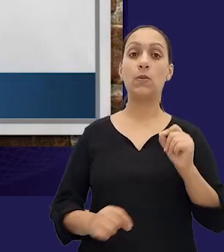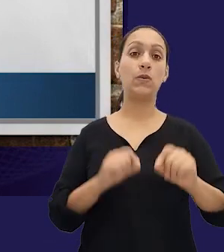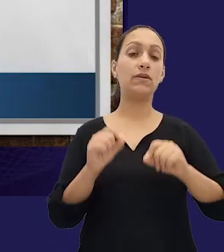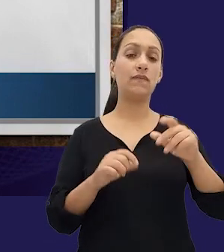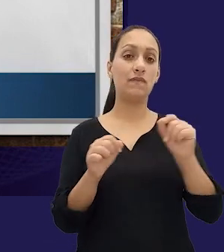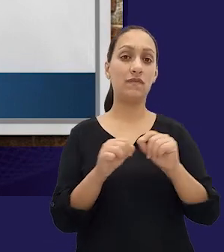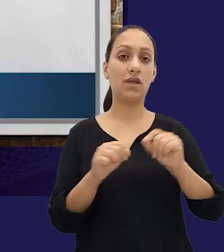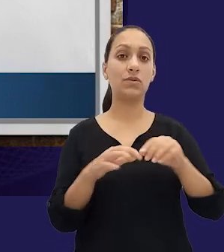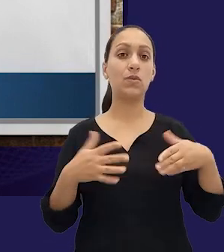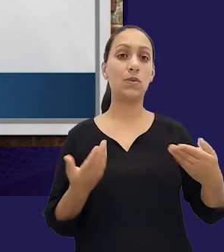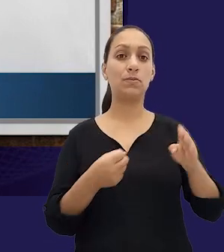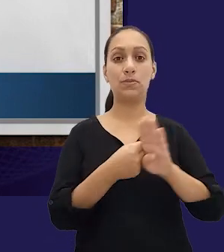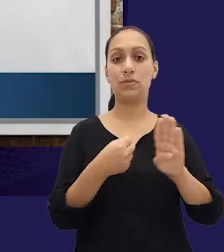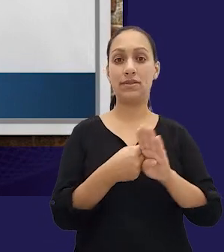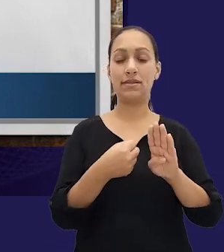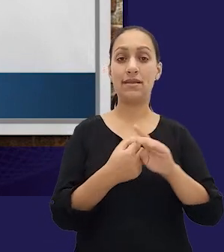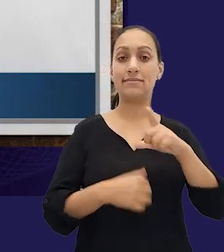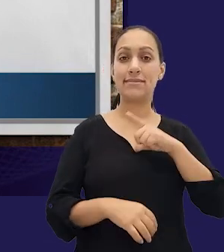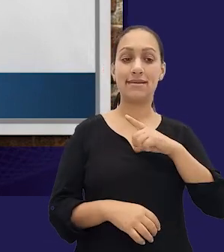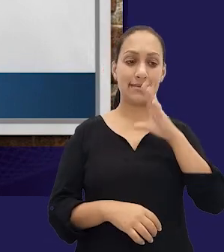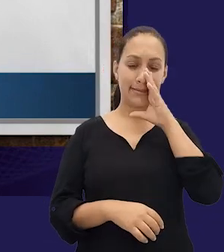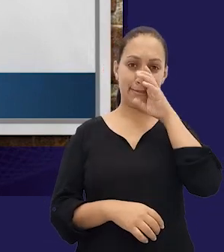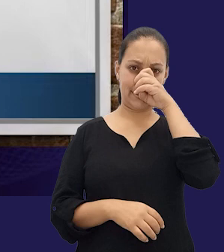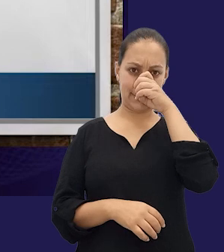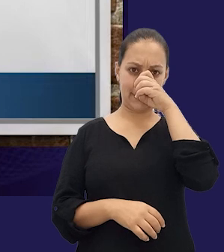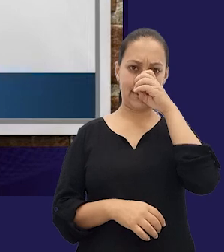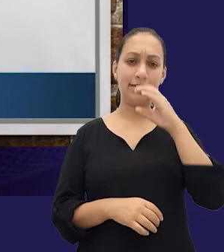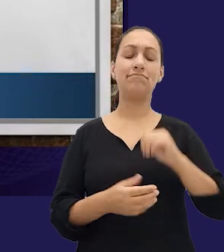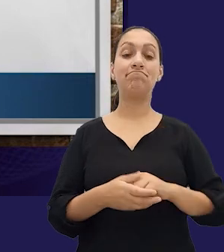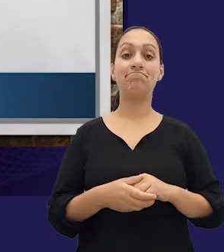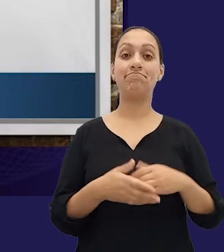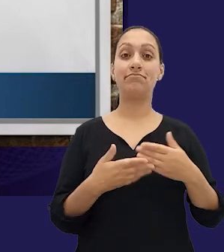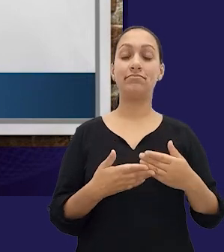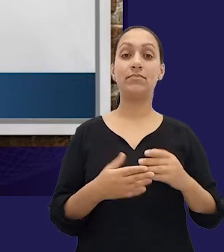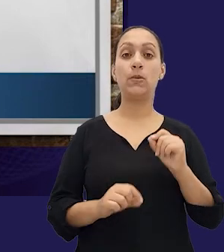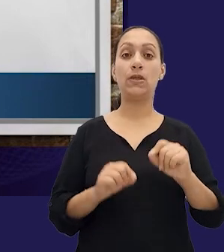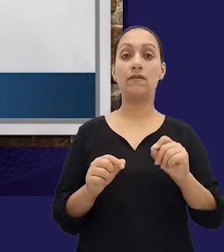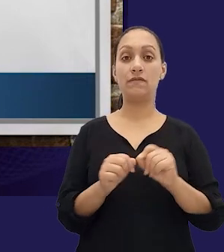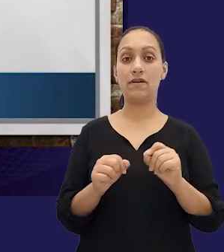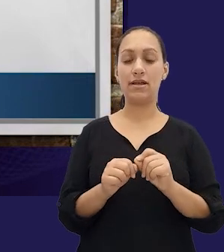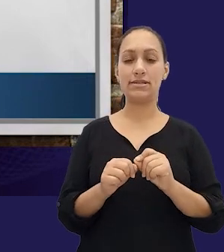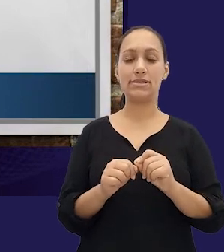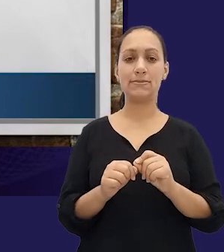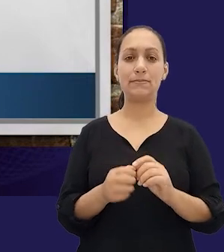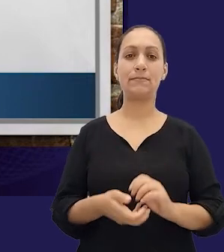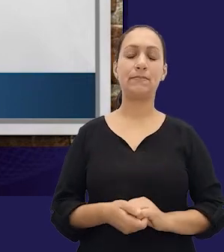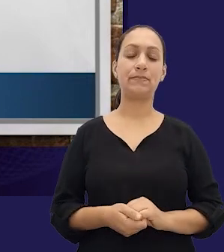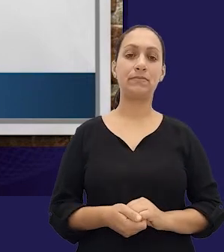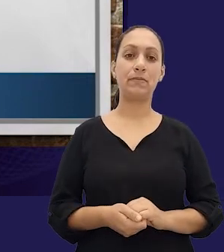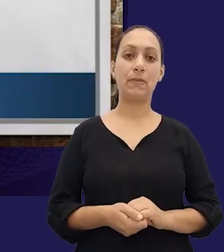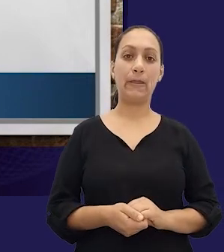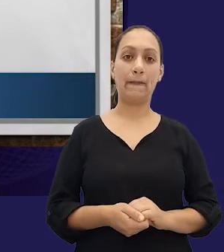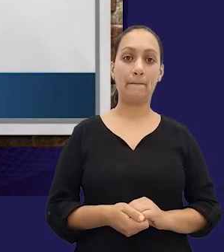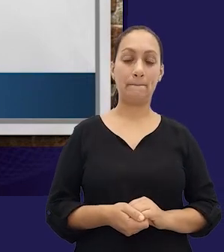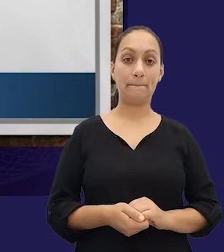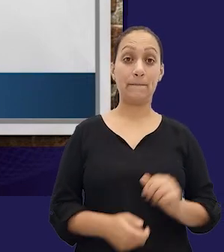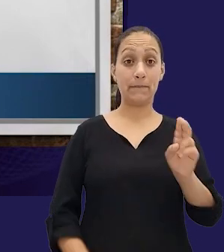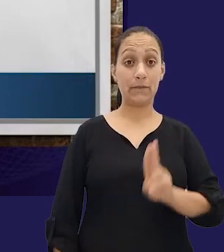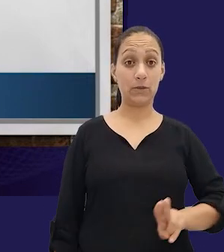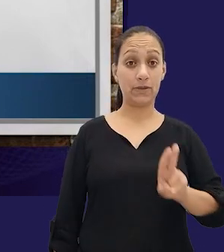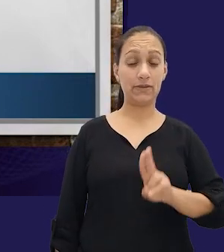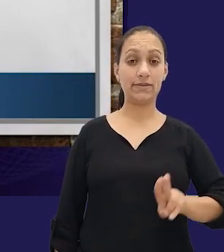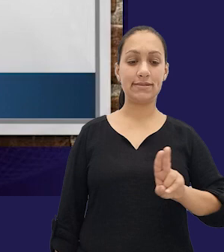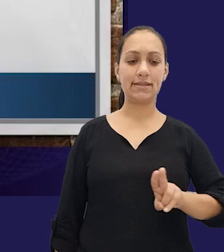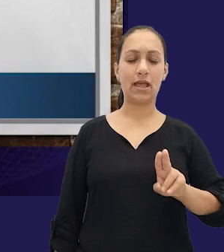faz quando uma bactéria tem resistência aos carbapenens? Pessoal, o que se faz é usar